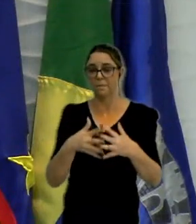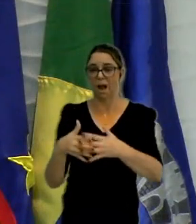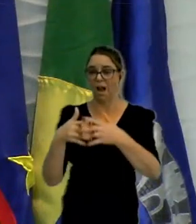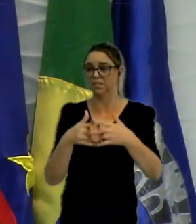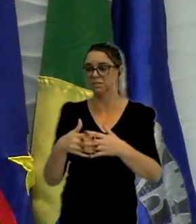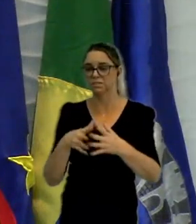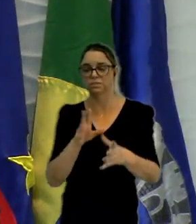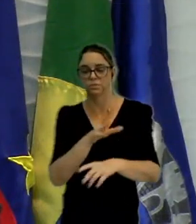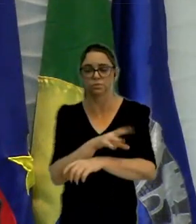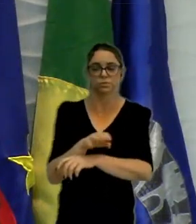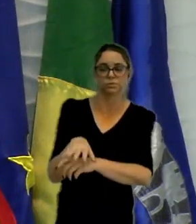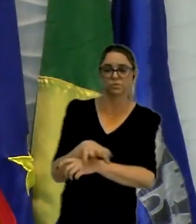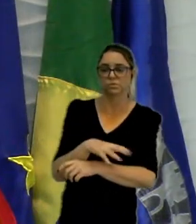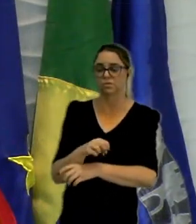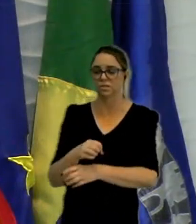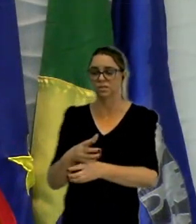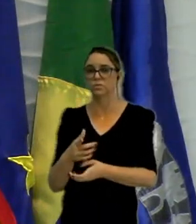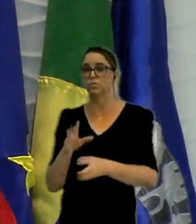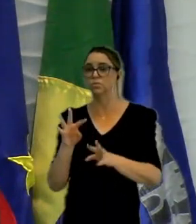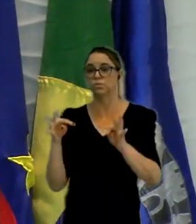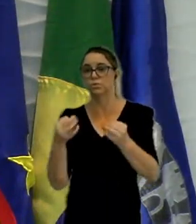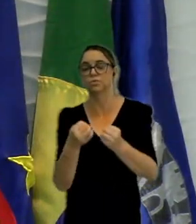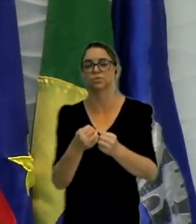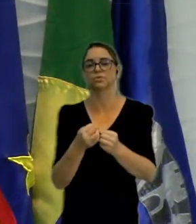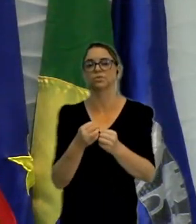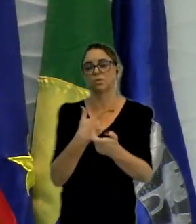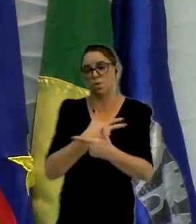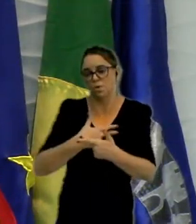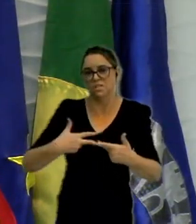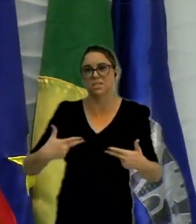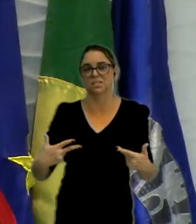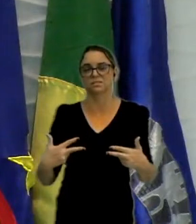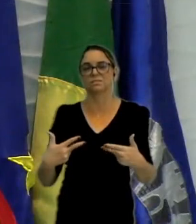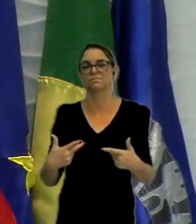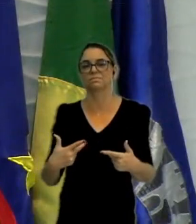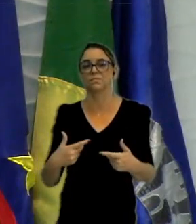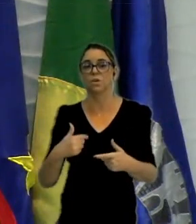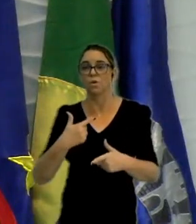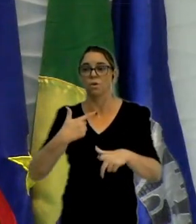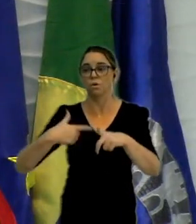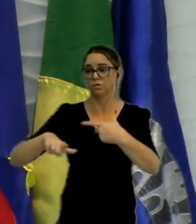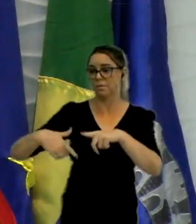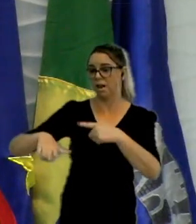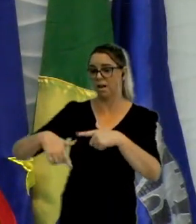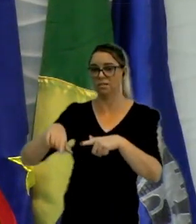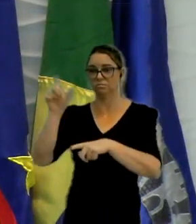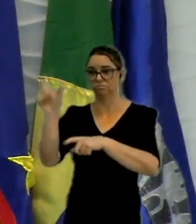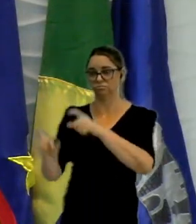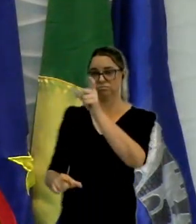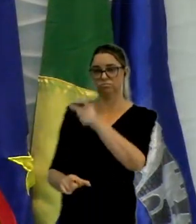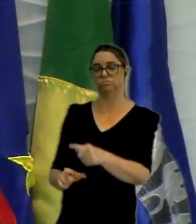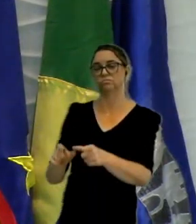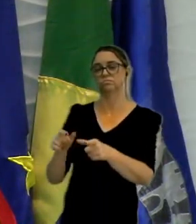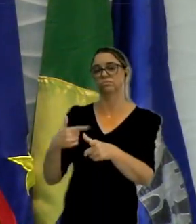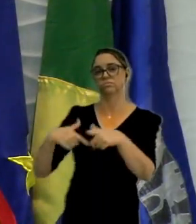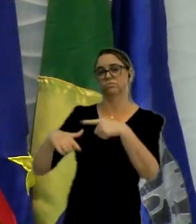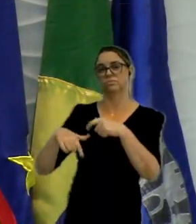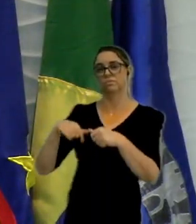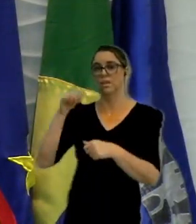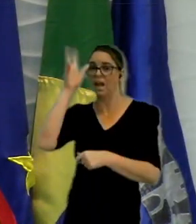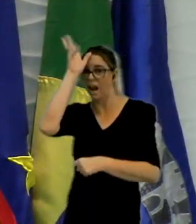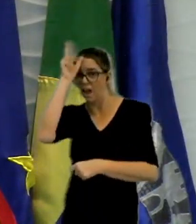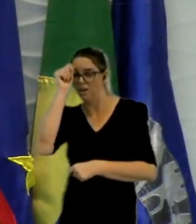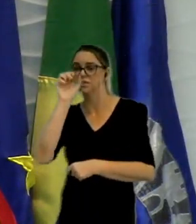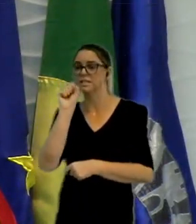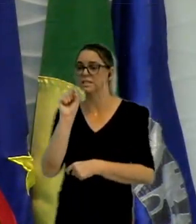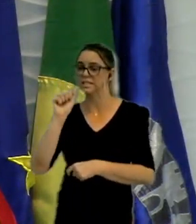Boiadeiro, Caçambas, e recuperamos um trecho onde muitos funcionários da Granja São Luís precisavam sair de